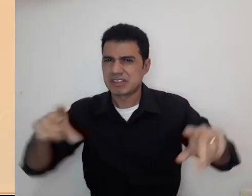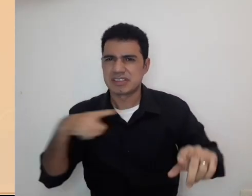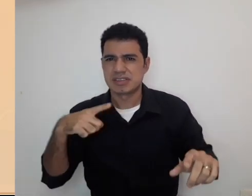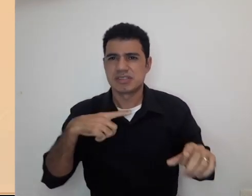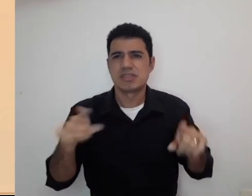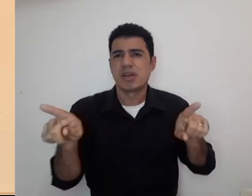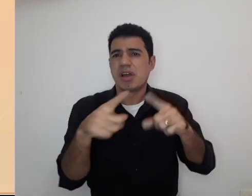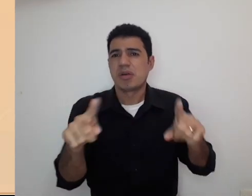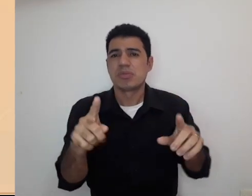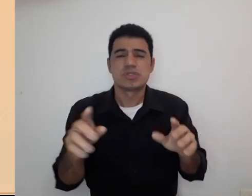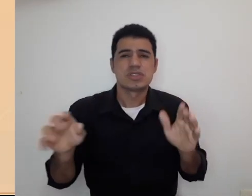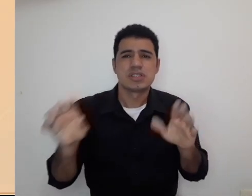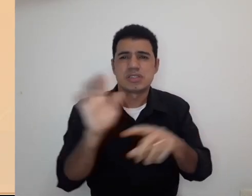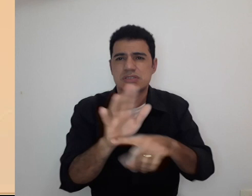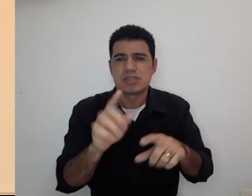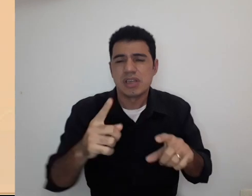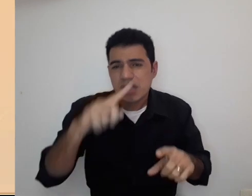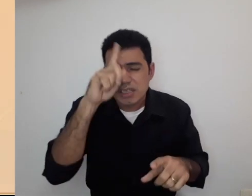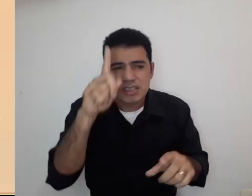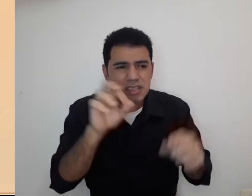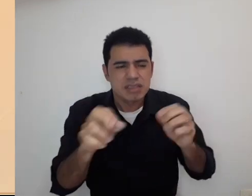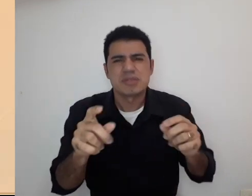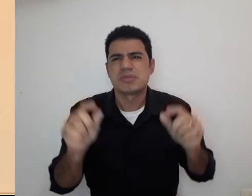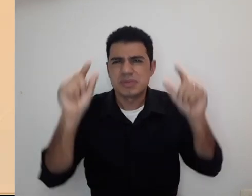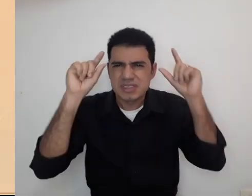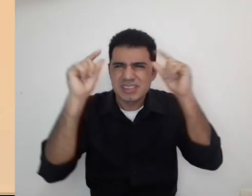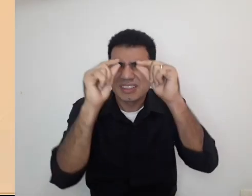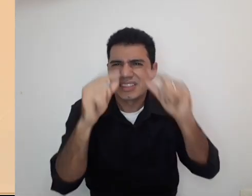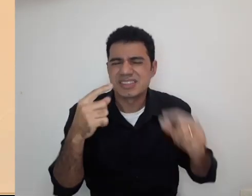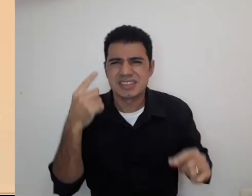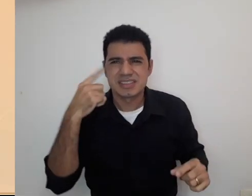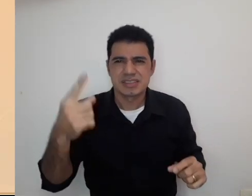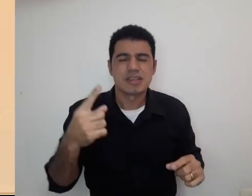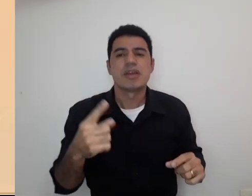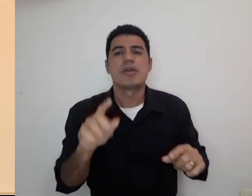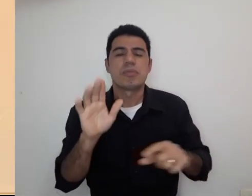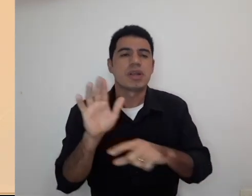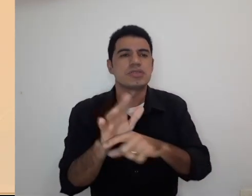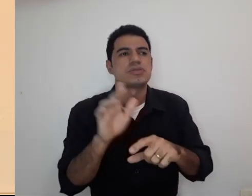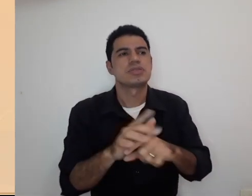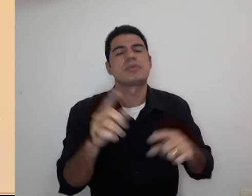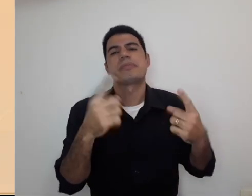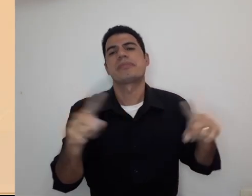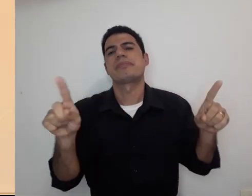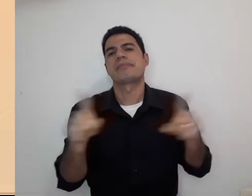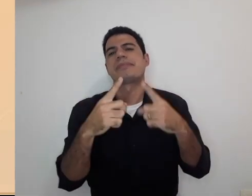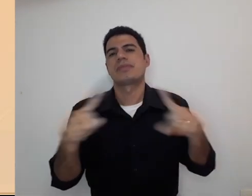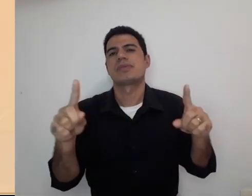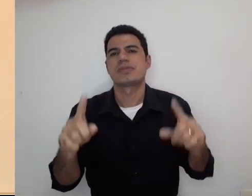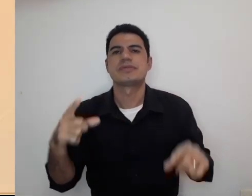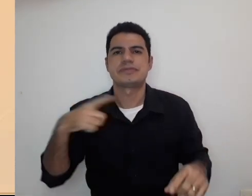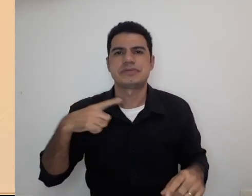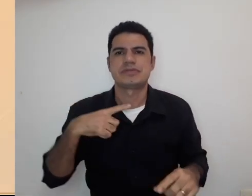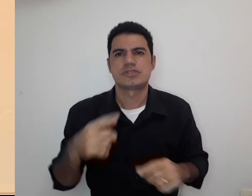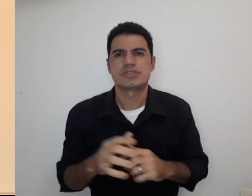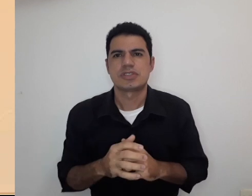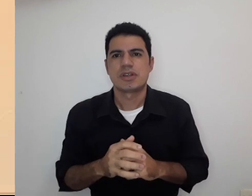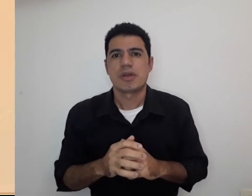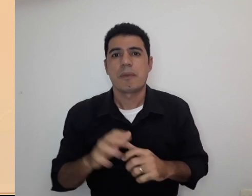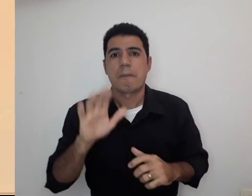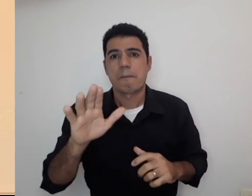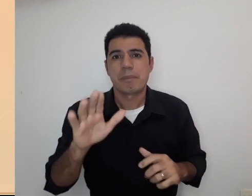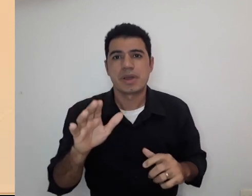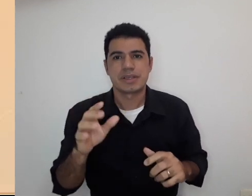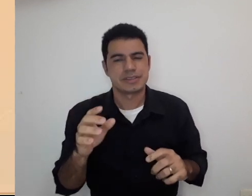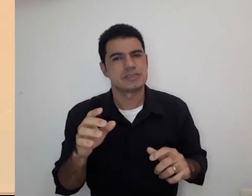musical recolhido e criado pelos clérigos, para ajudar na doutrinação dos monges. Porém, existia um